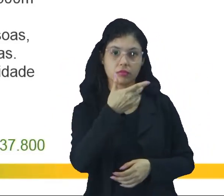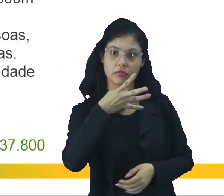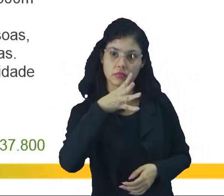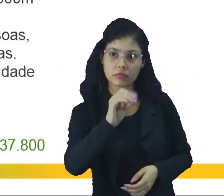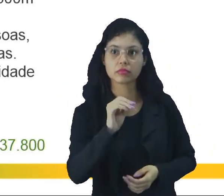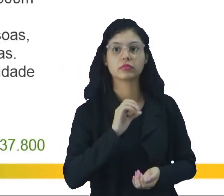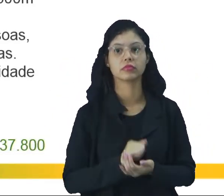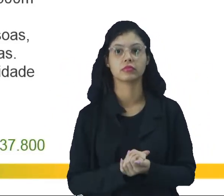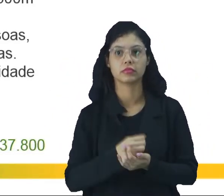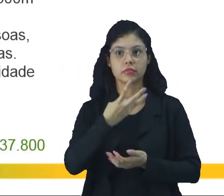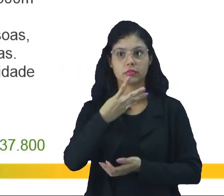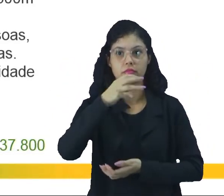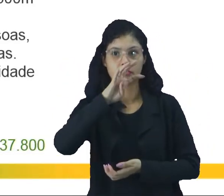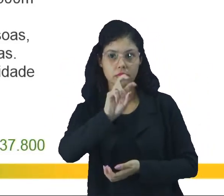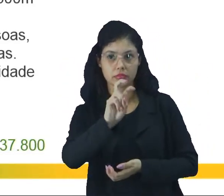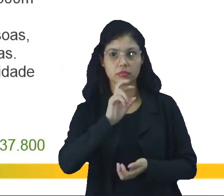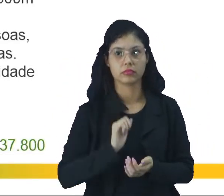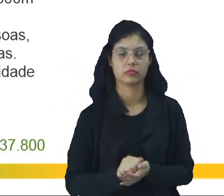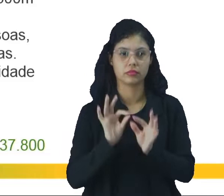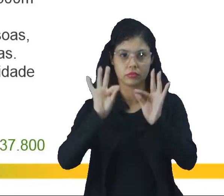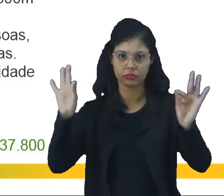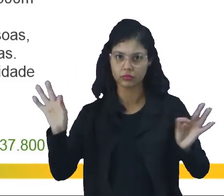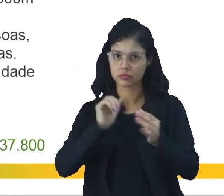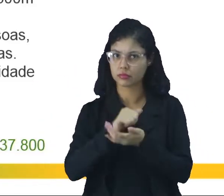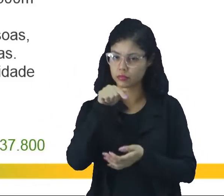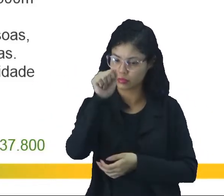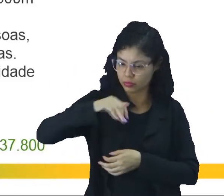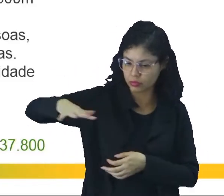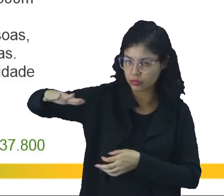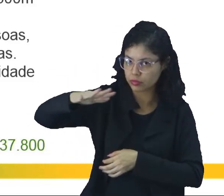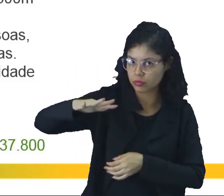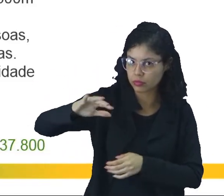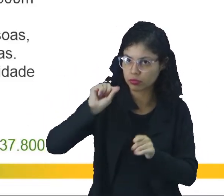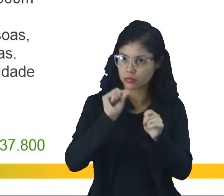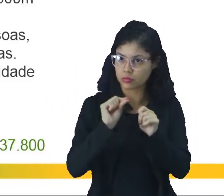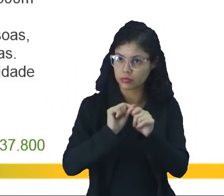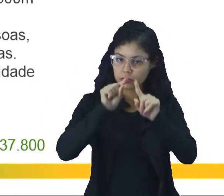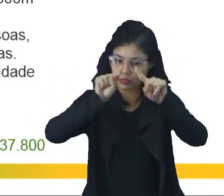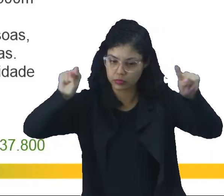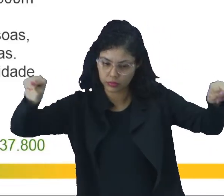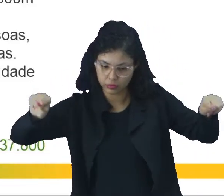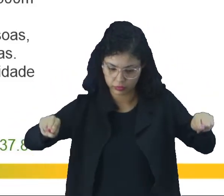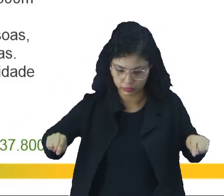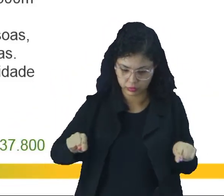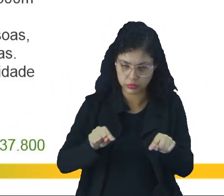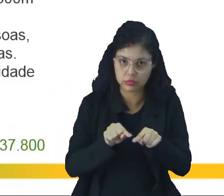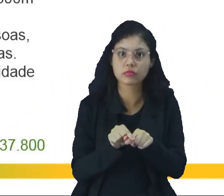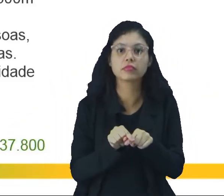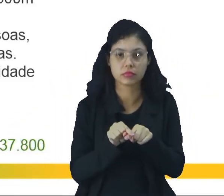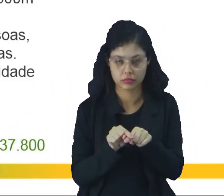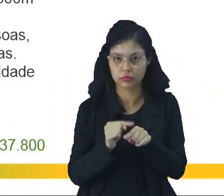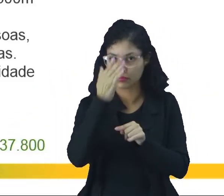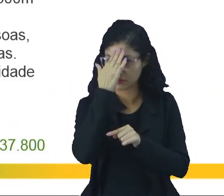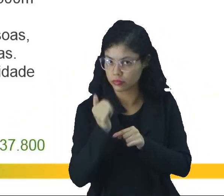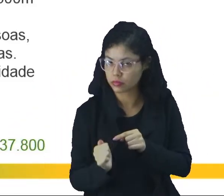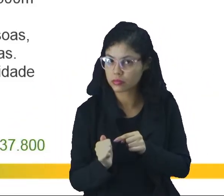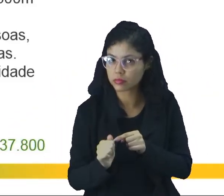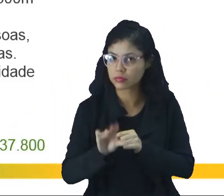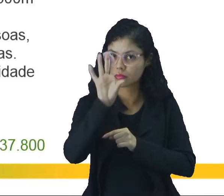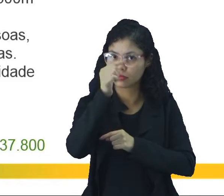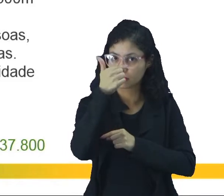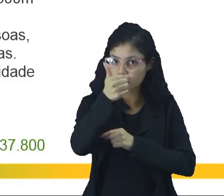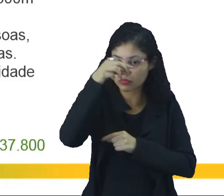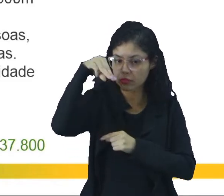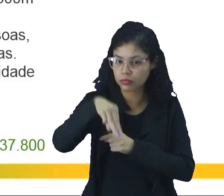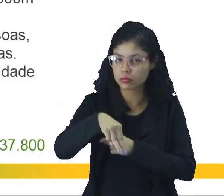240 metros por 45 metros. Presta atenção. Esse campo, ele tem um formato retangular. Sabendo que cada